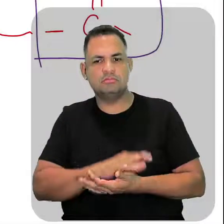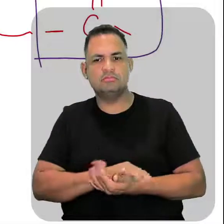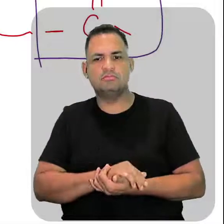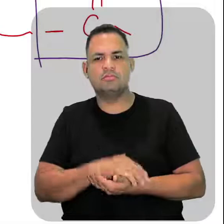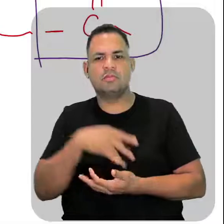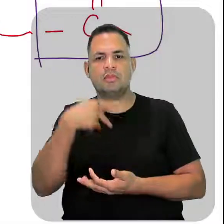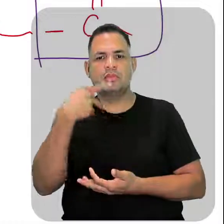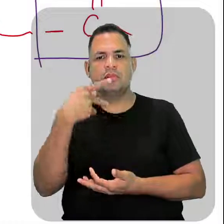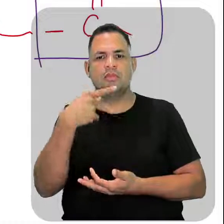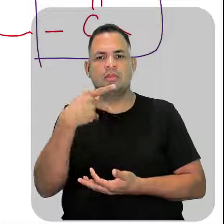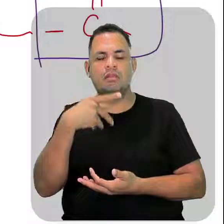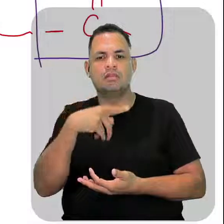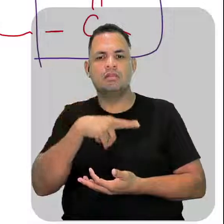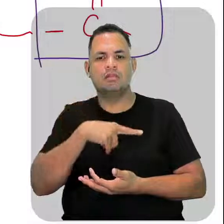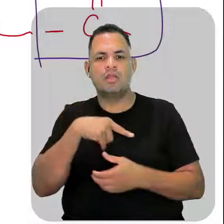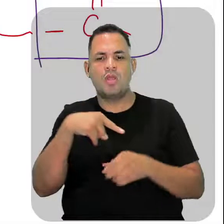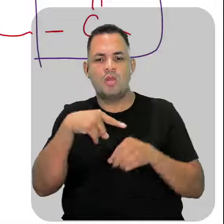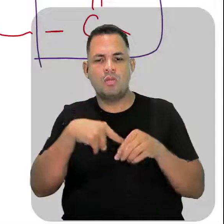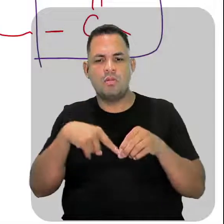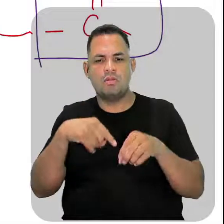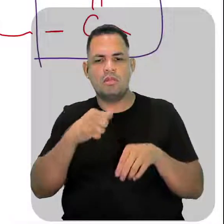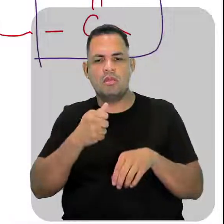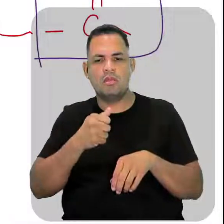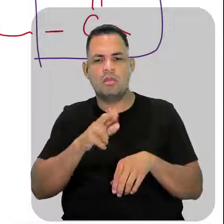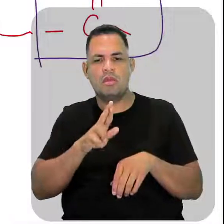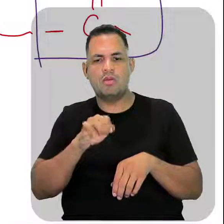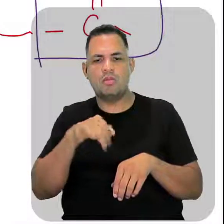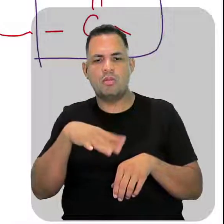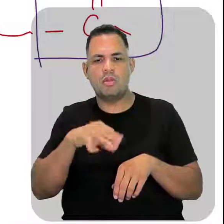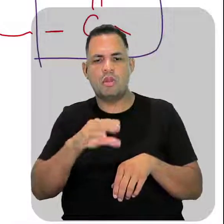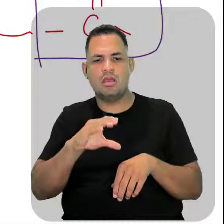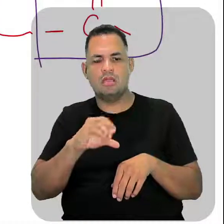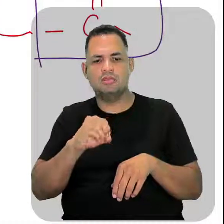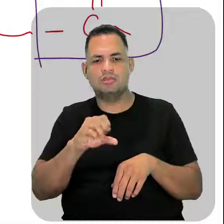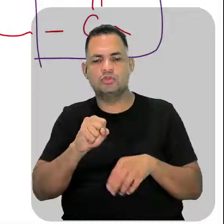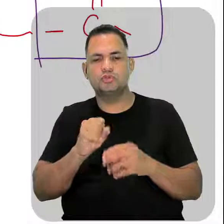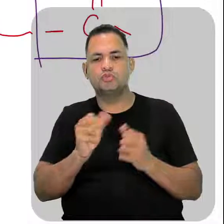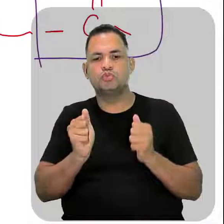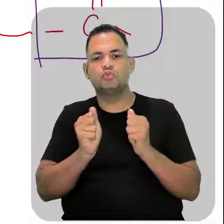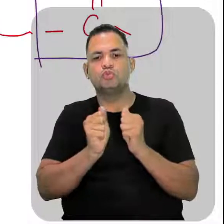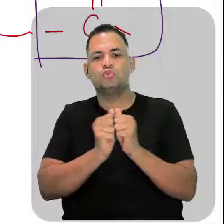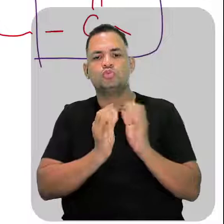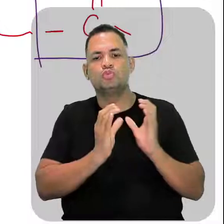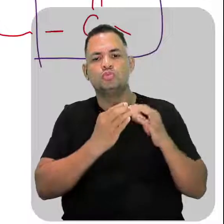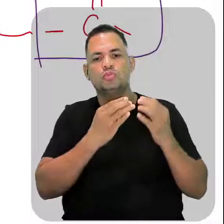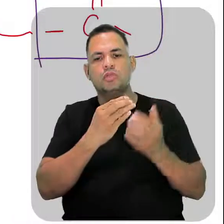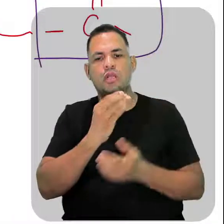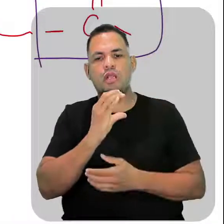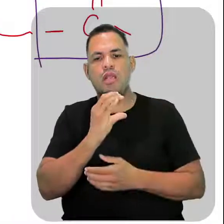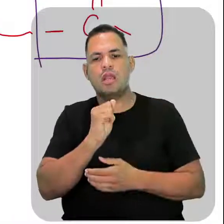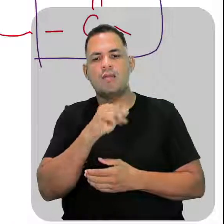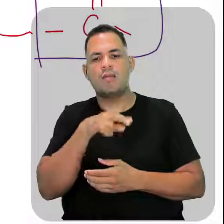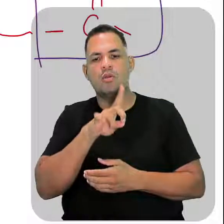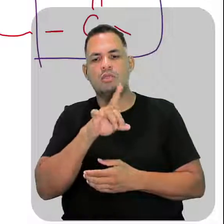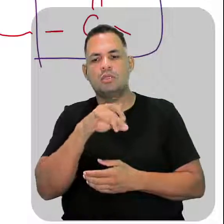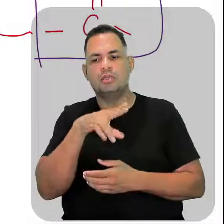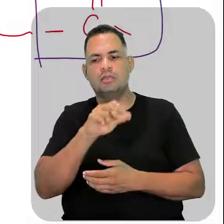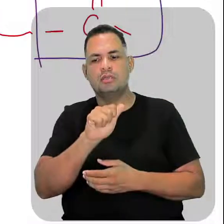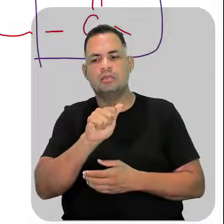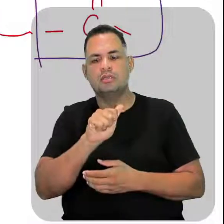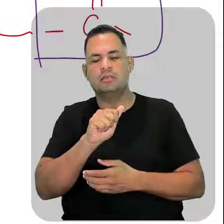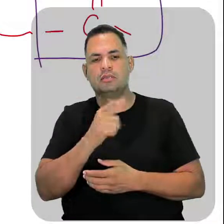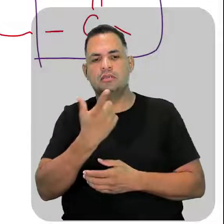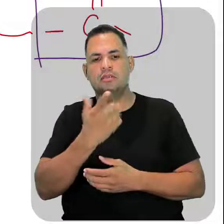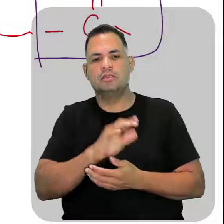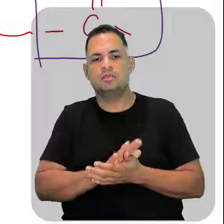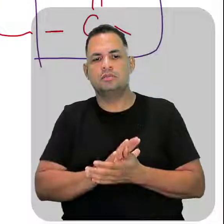Ele fala que vai ter o anel aromático conjugados com o grupo carbonila. Esse conjugado aqui, ó, quer